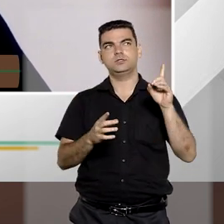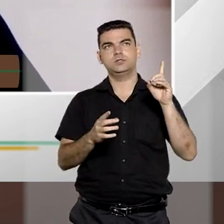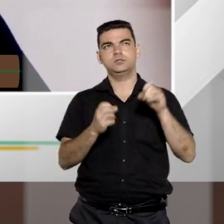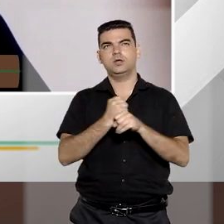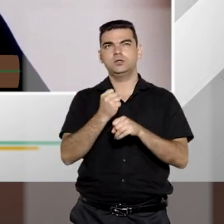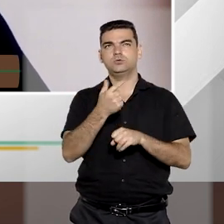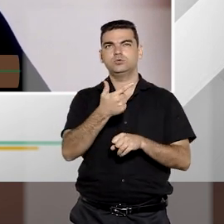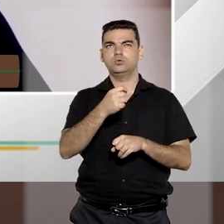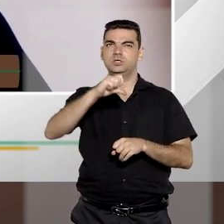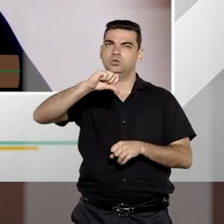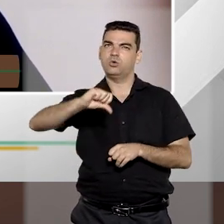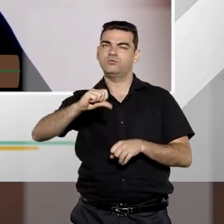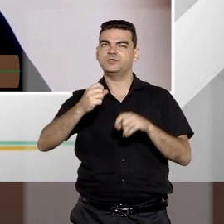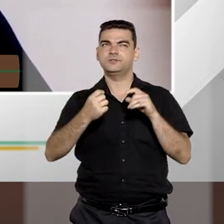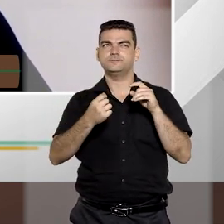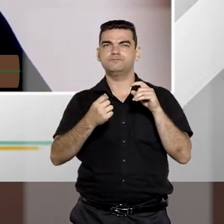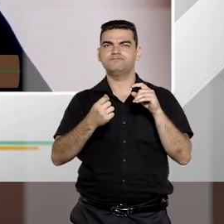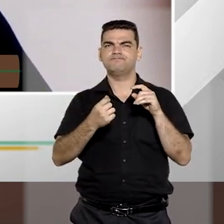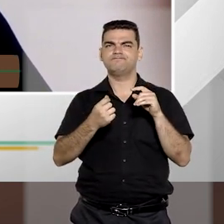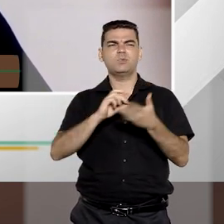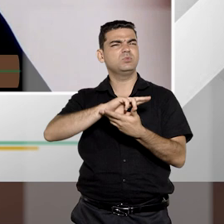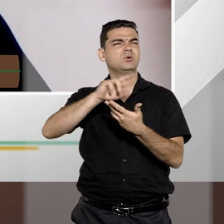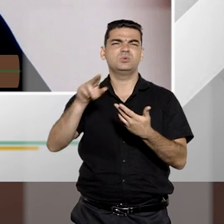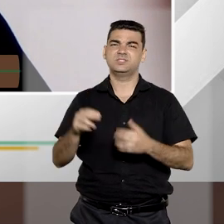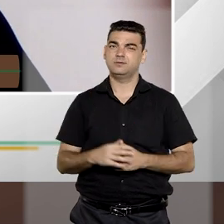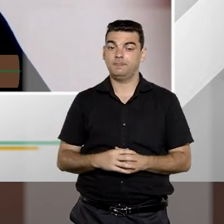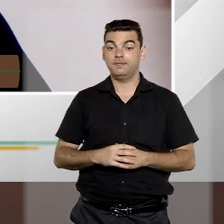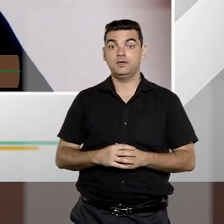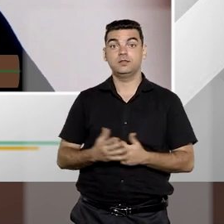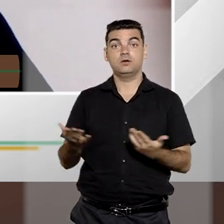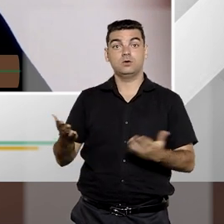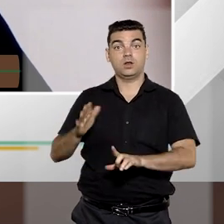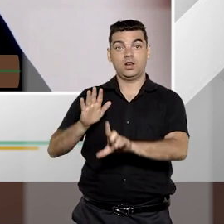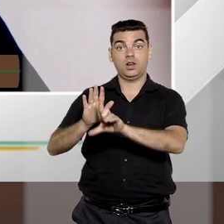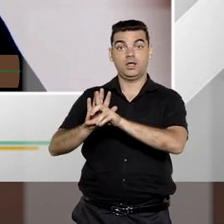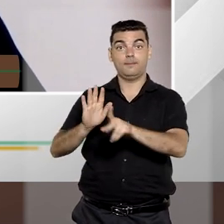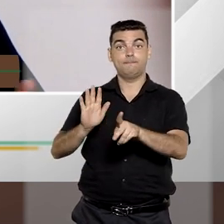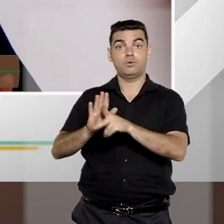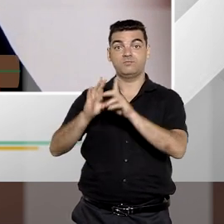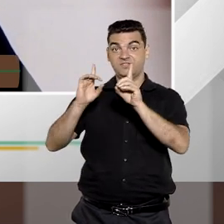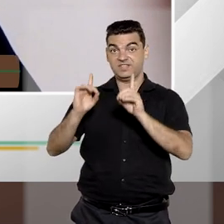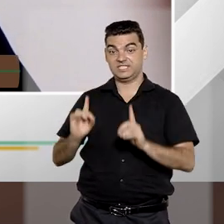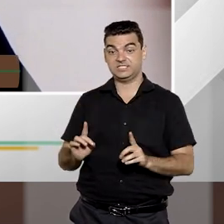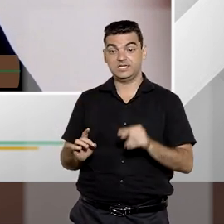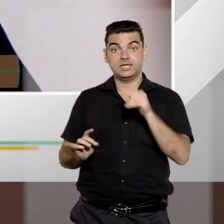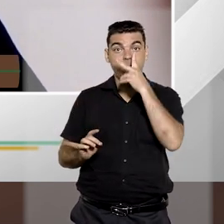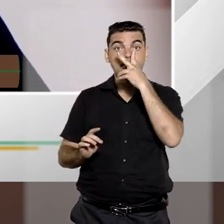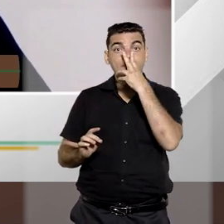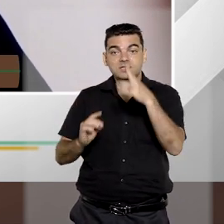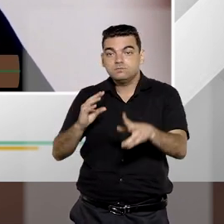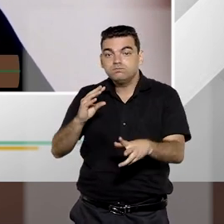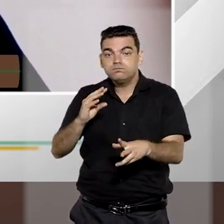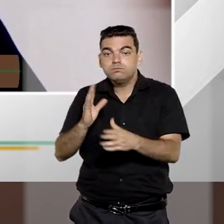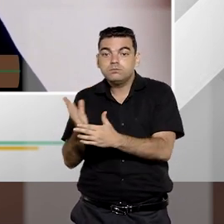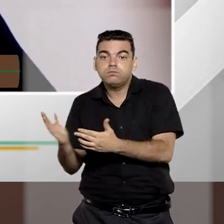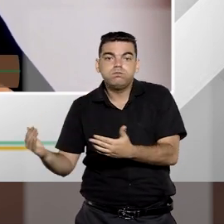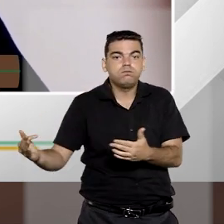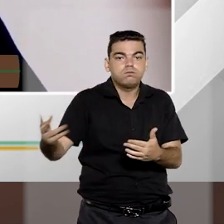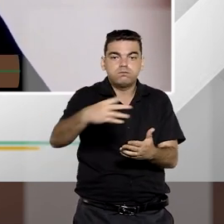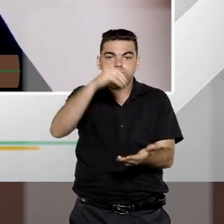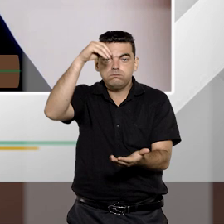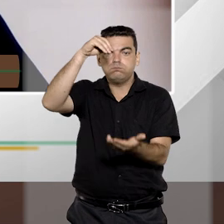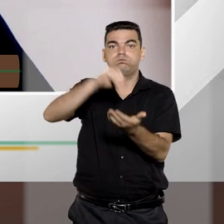de 2009. Então, assim, na verdade, o Estatuto da Pessoa com Deficiência, ele veio como um compilado, um